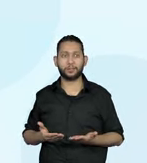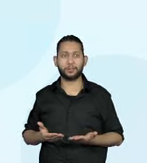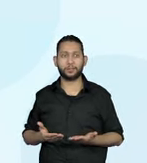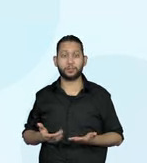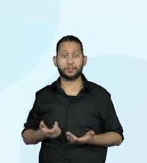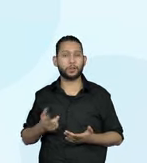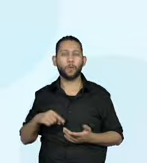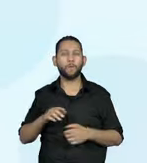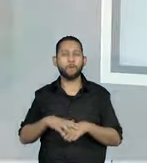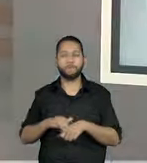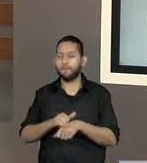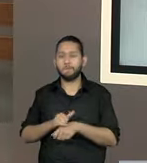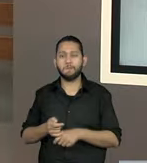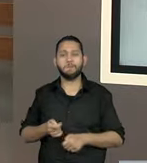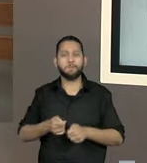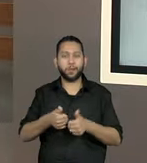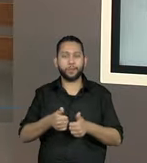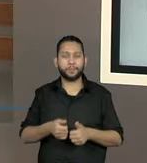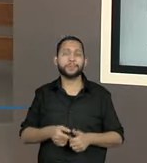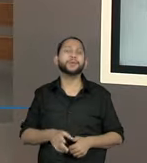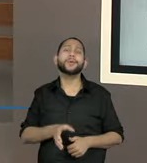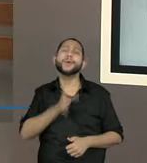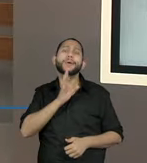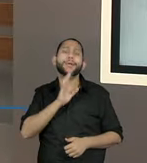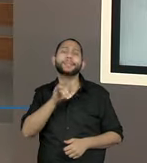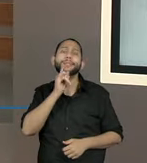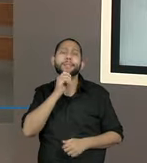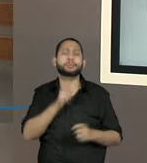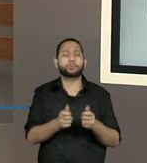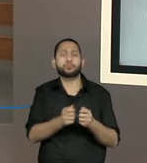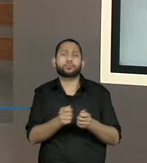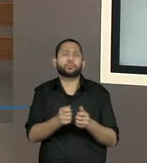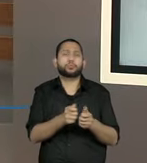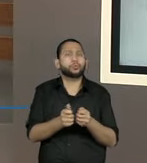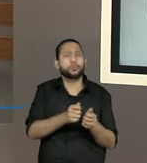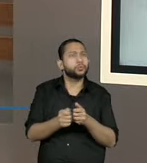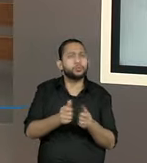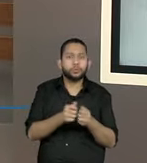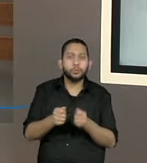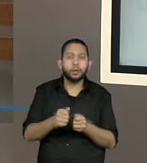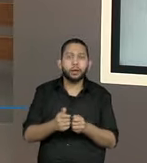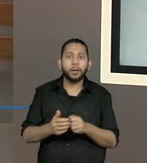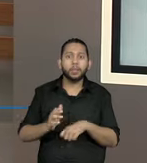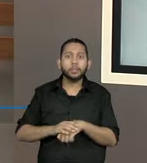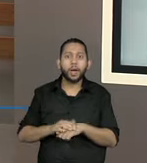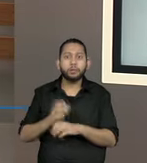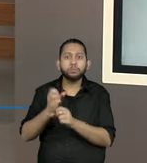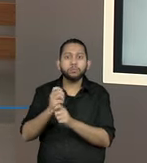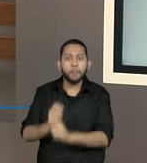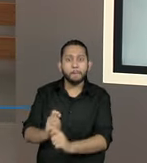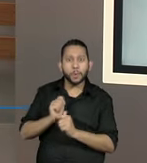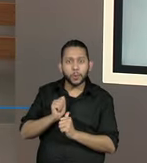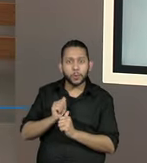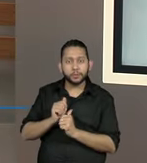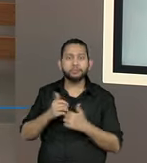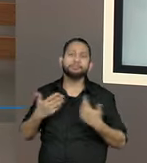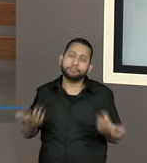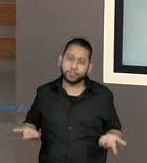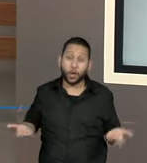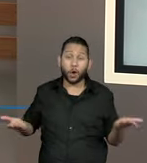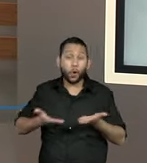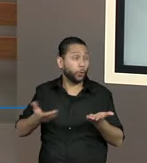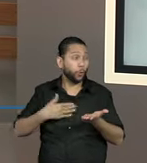bônus. Sabe quando você está jogando lá um jogo virtual e aí você ganha um bônus? Eu vou dar um bônus